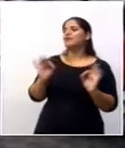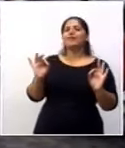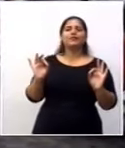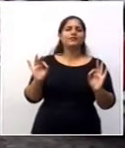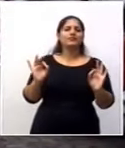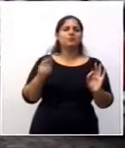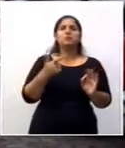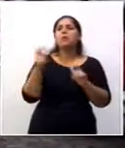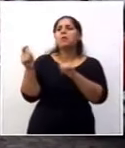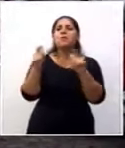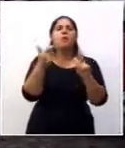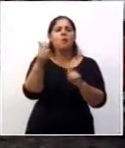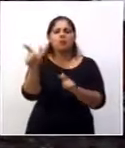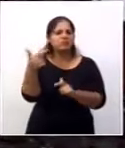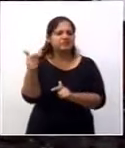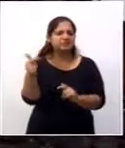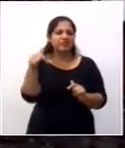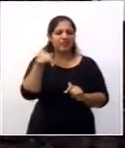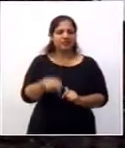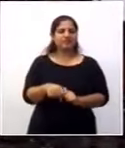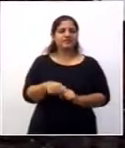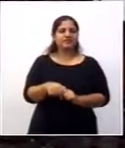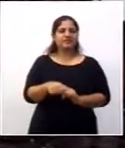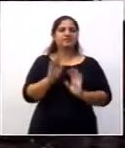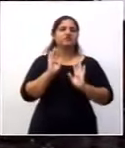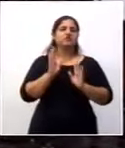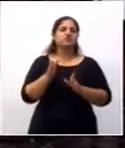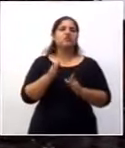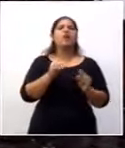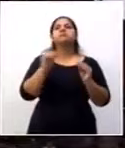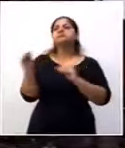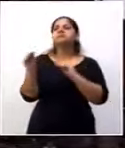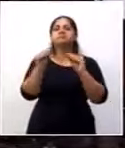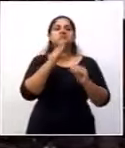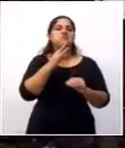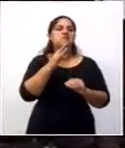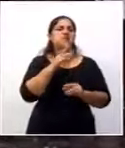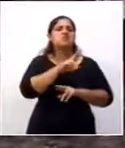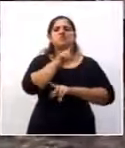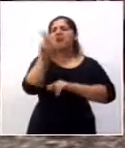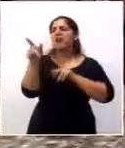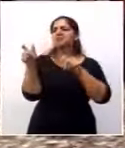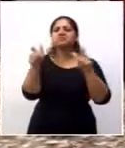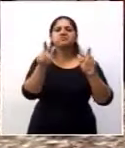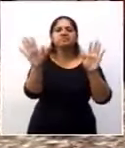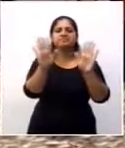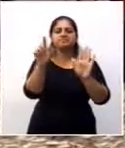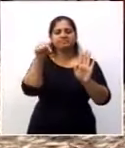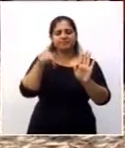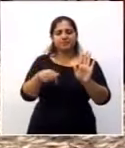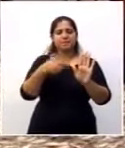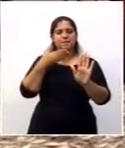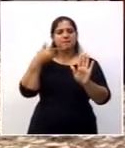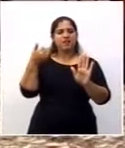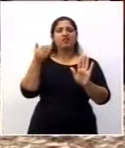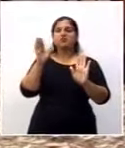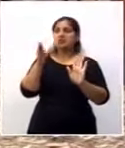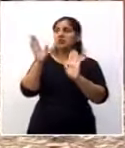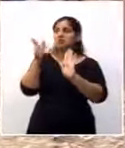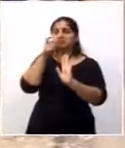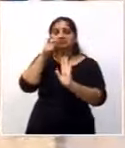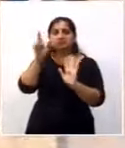não existe outro lugar. Já rodei muito, já fui em vários lugares, né? Grandes,